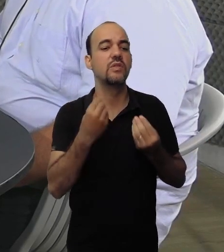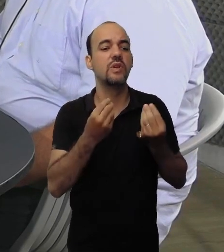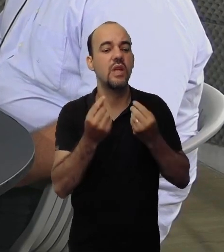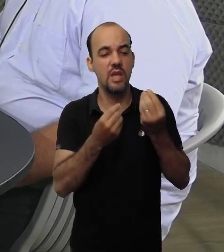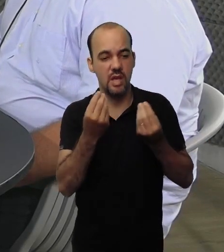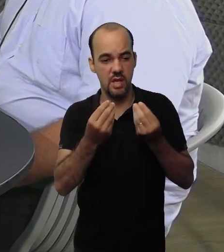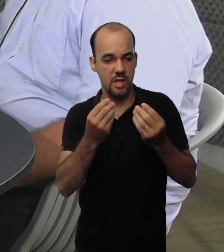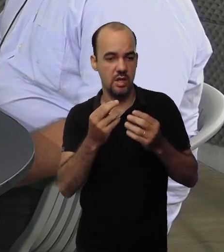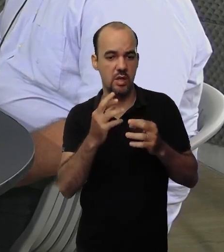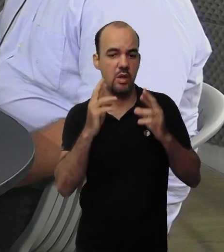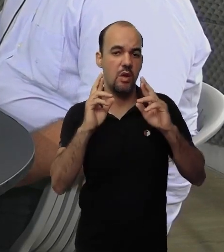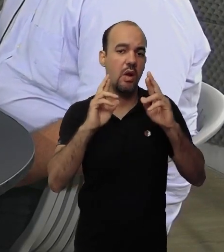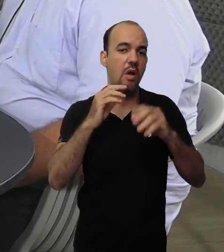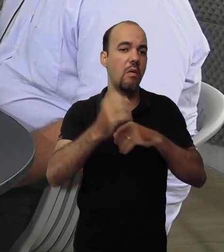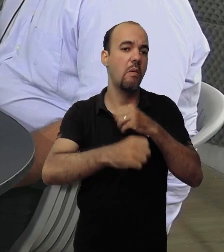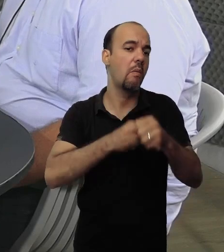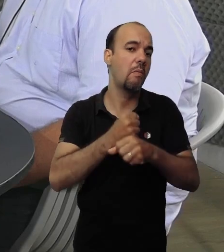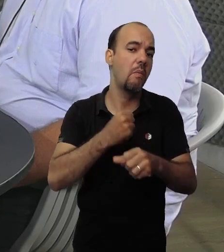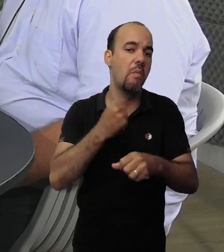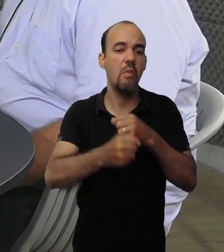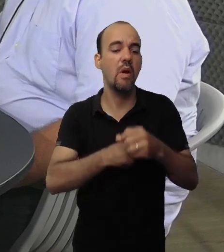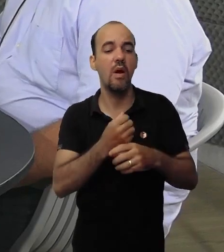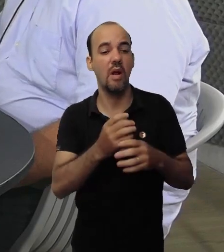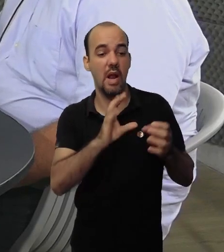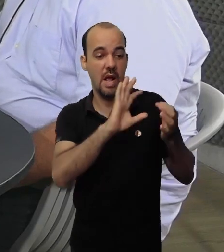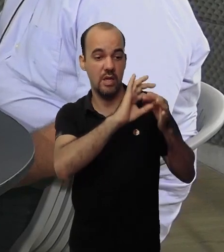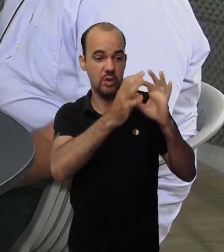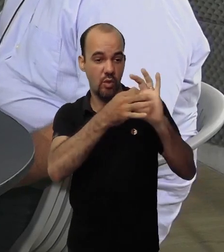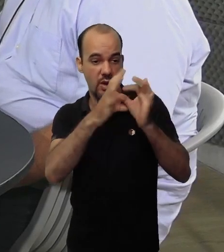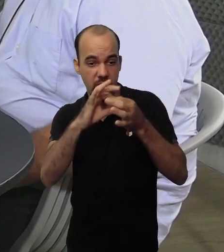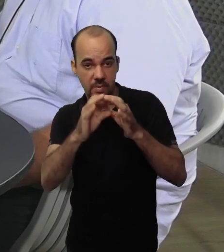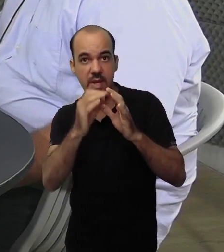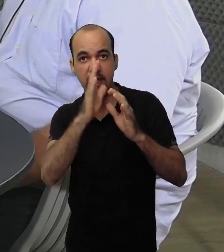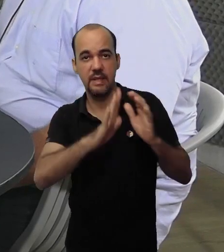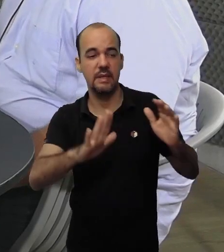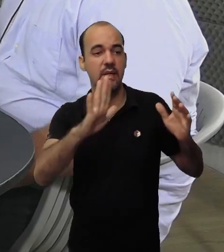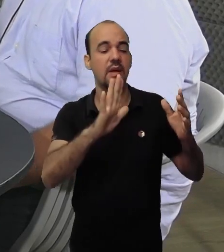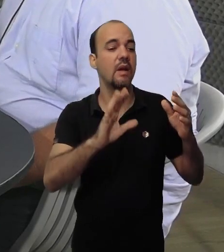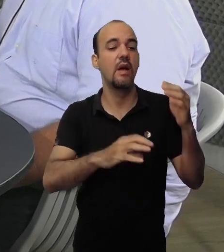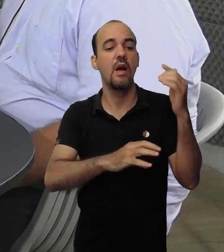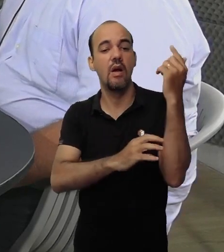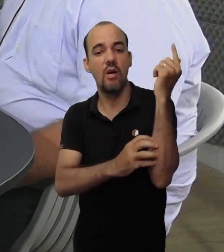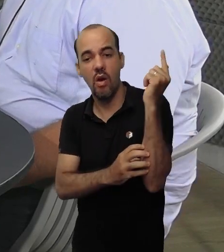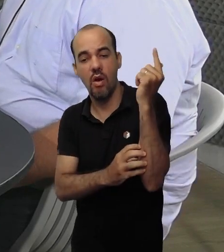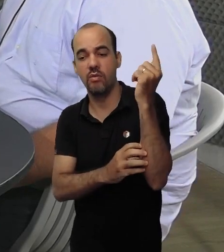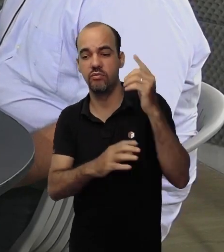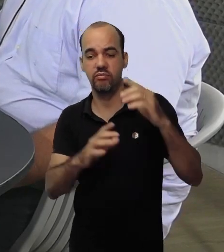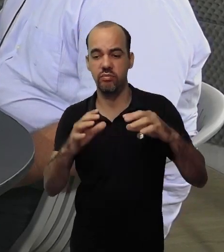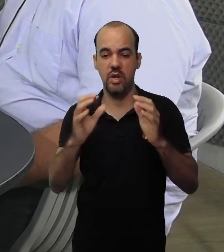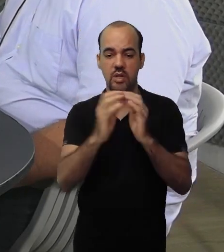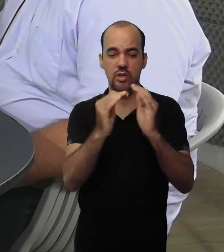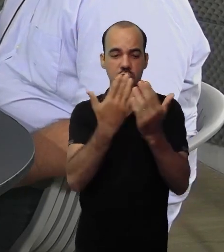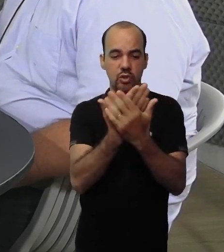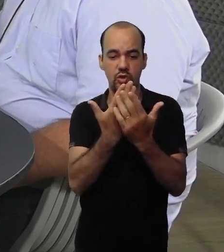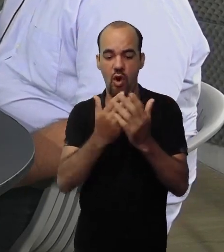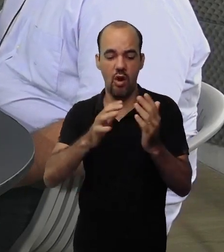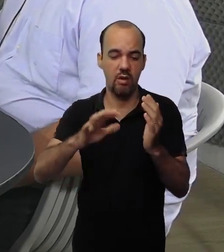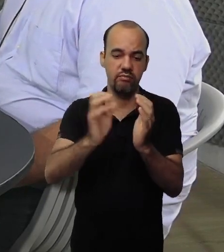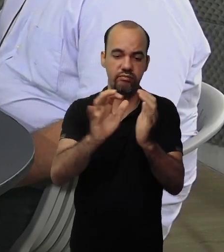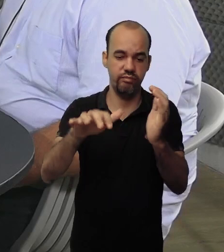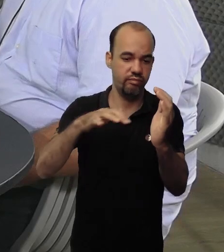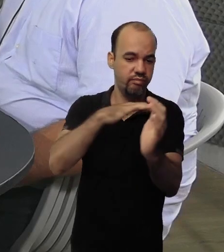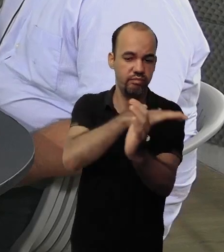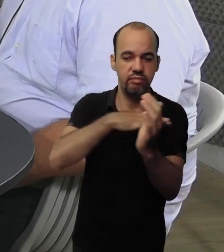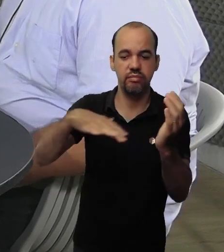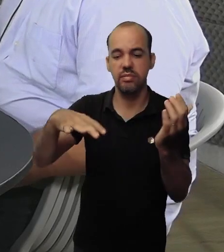para os próximos anos da participação das escolas da GRE Recife, da Metro Norte, e os nossos estudantes